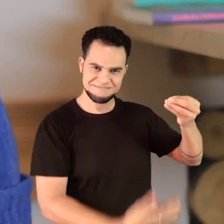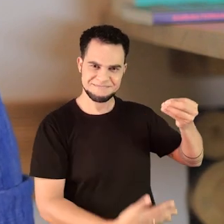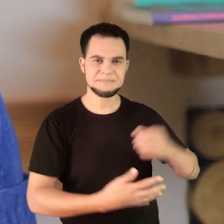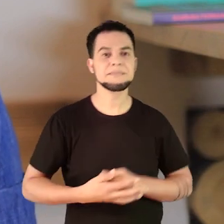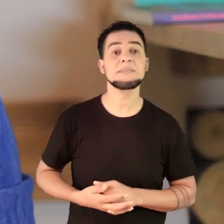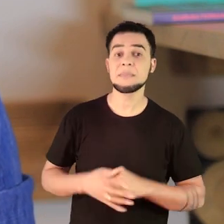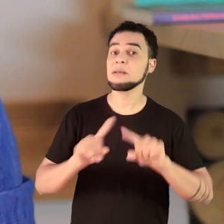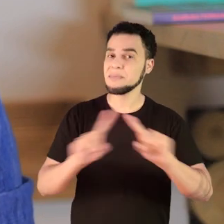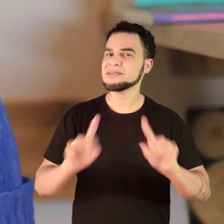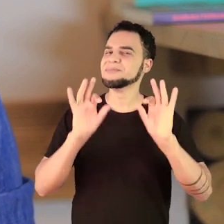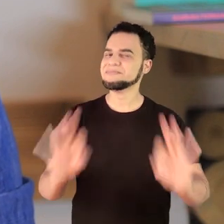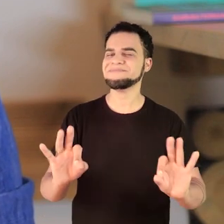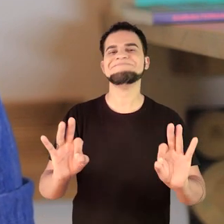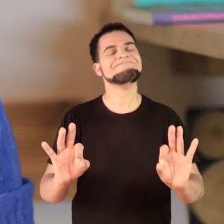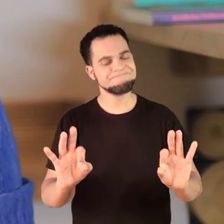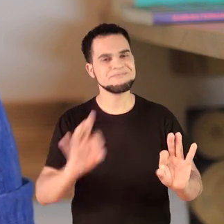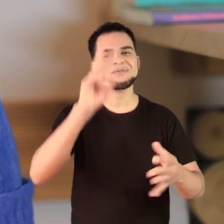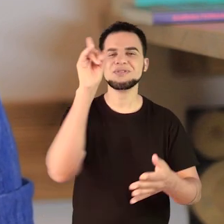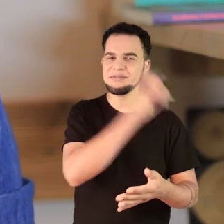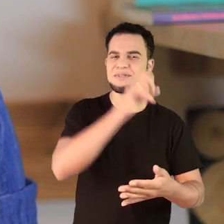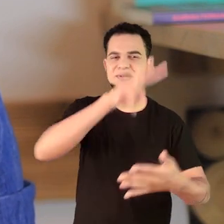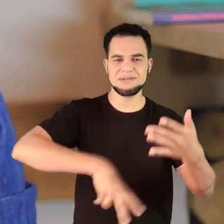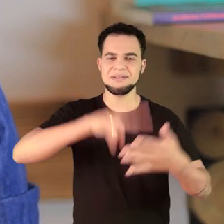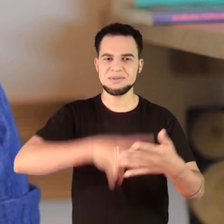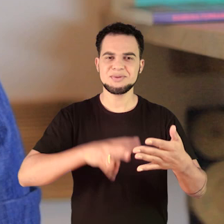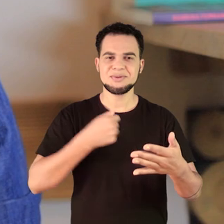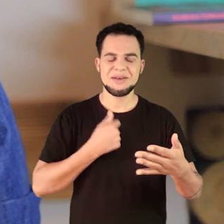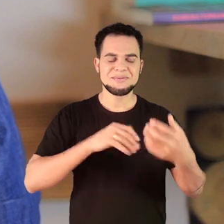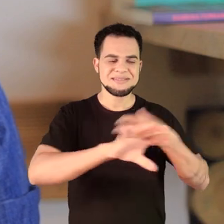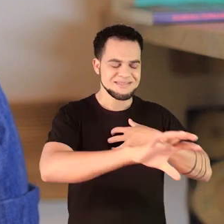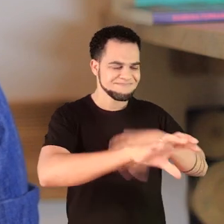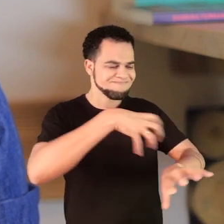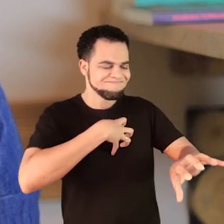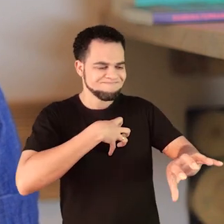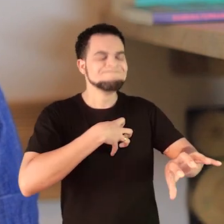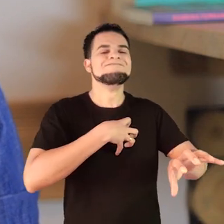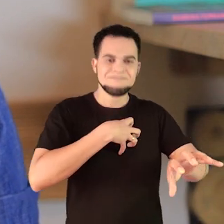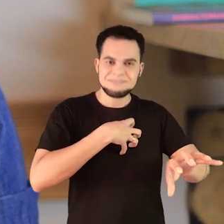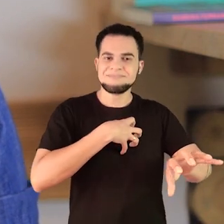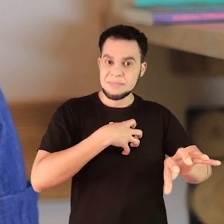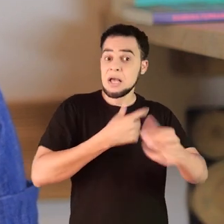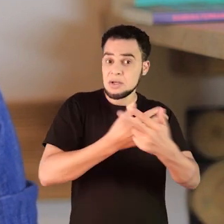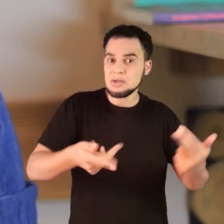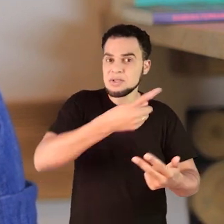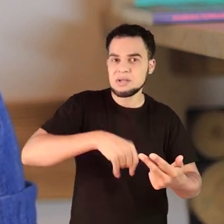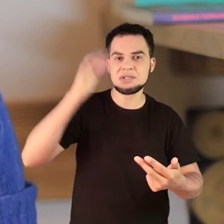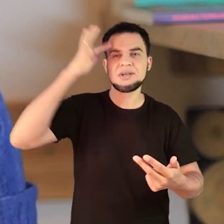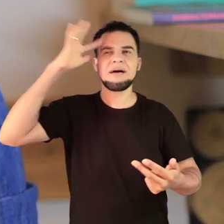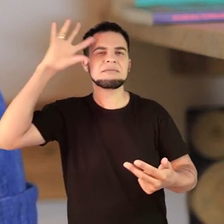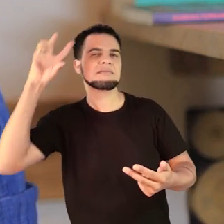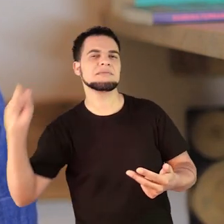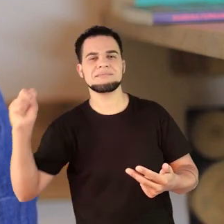descrição. Mas eu confesso para vocês que foi difícil leitura. Eu me vi em muito do que estava ali e eu vi muito a nossa sensação de